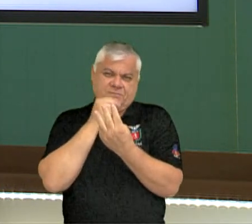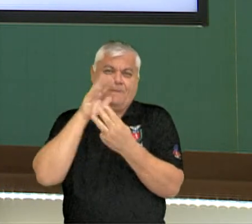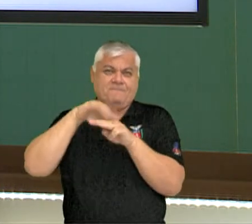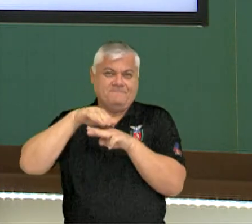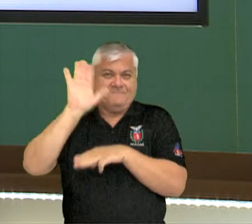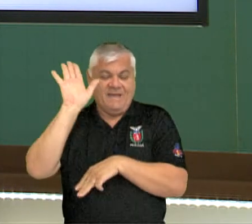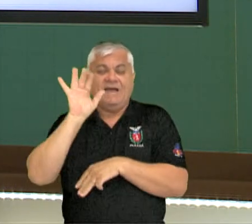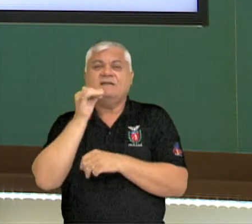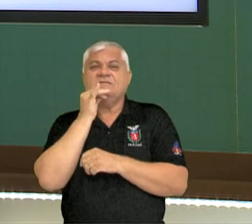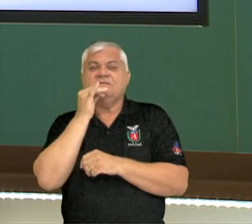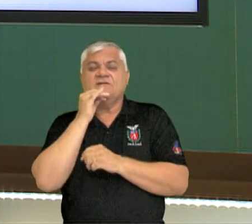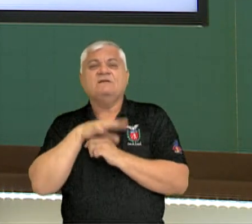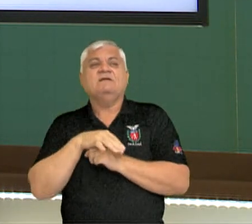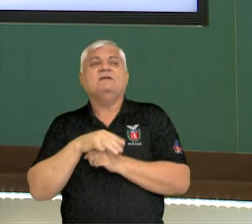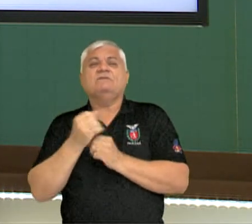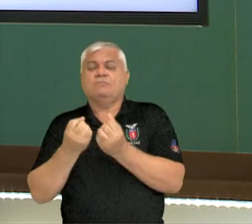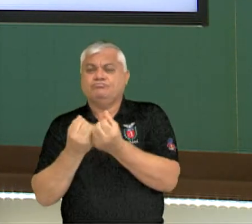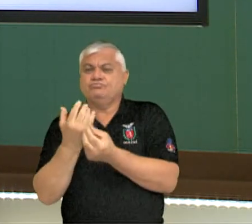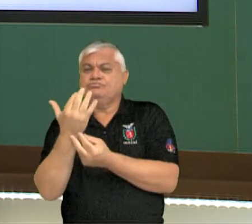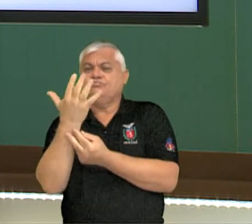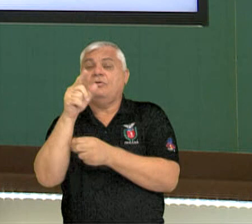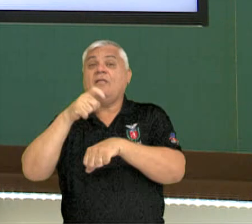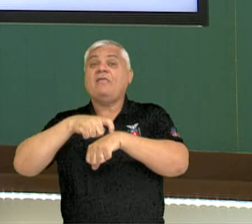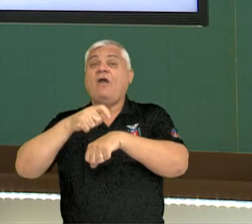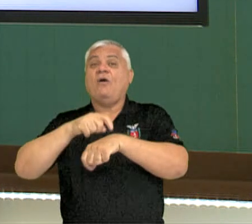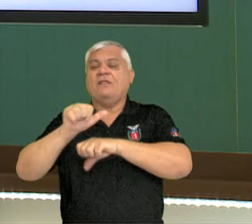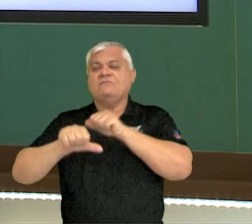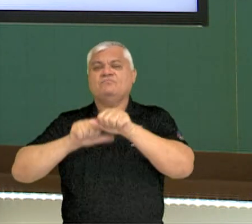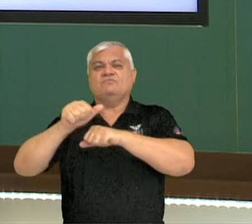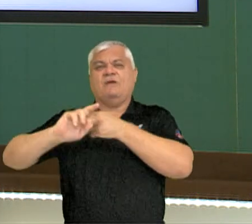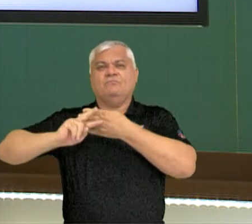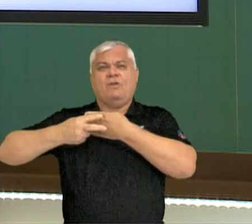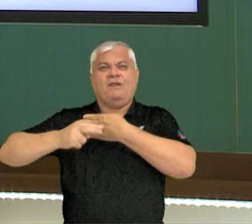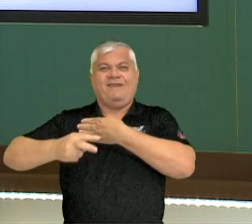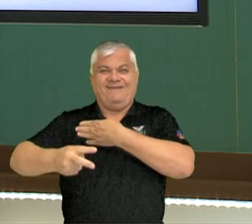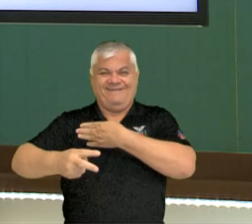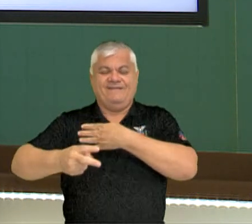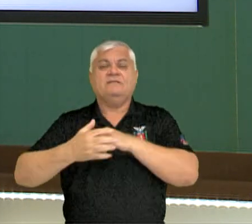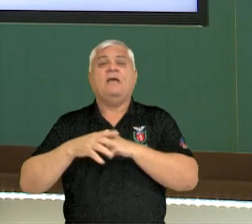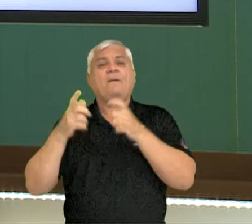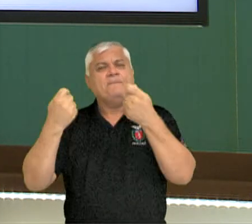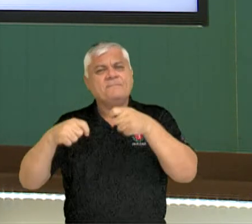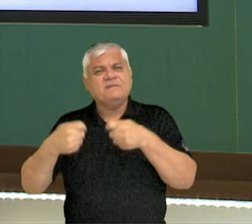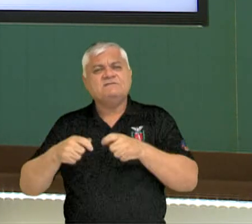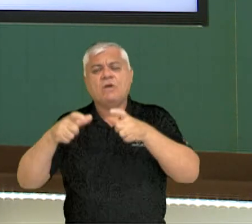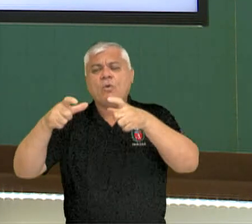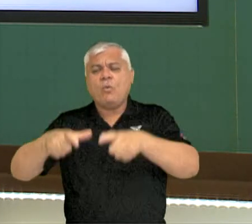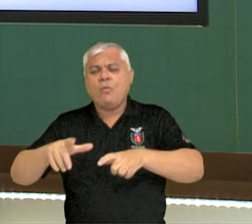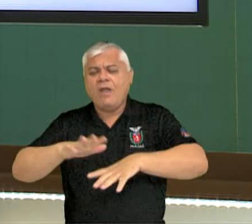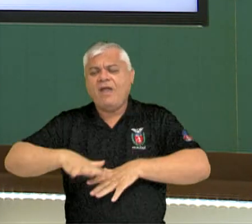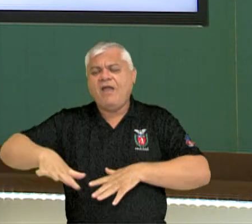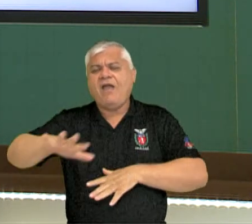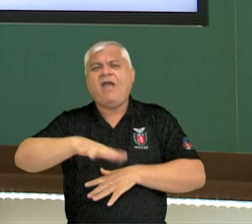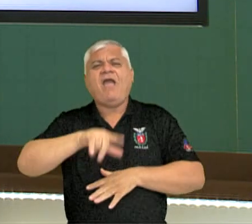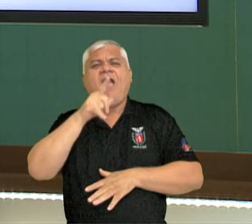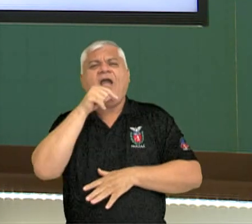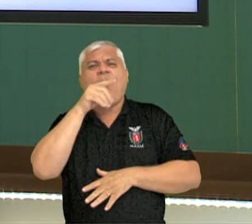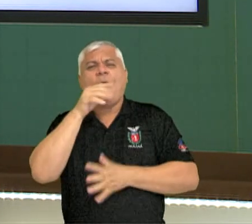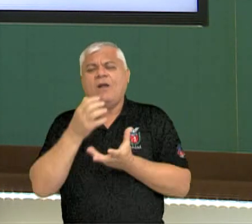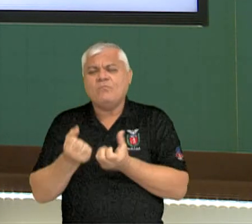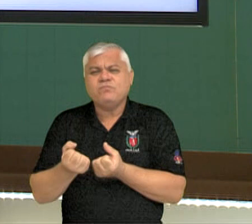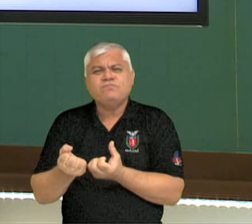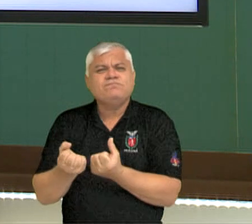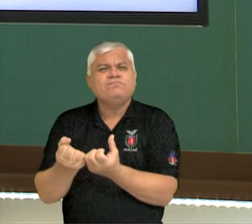na fase de reprodução e que essas plantas ainda precisam de um meio aquoso, um meio úmido para